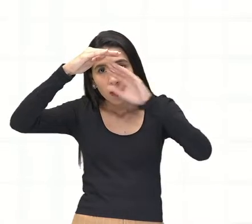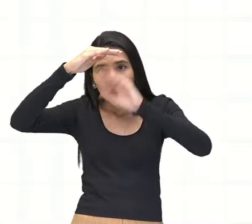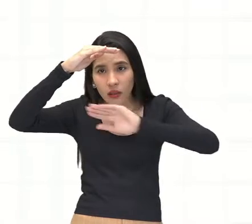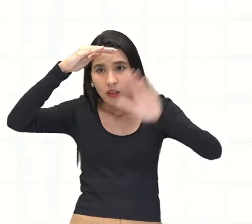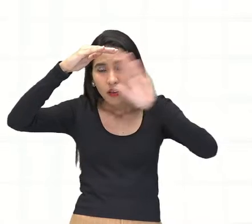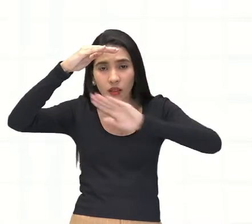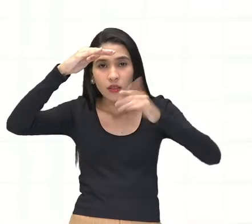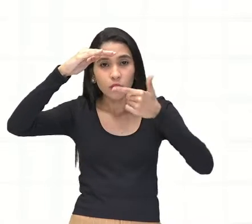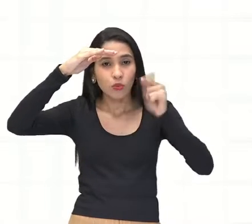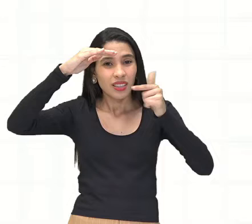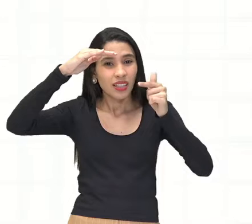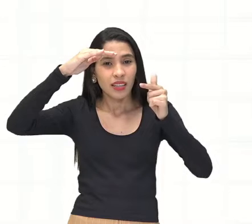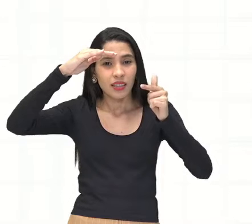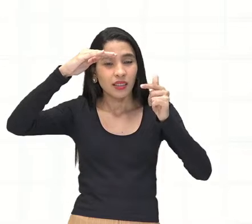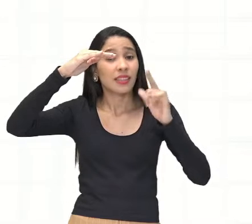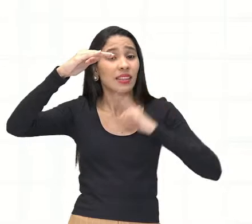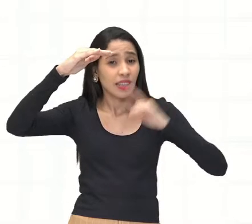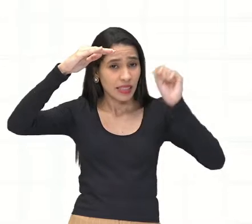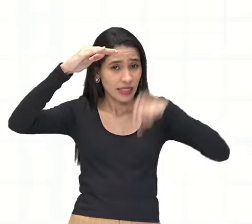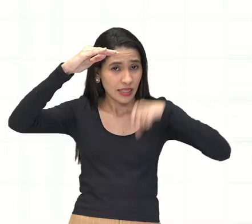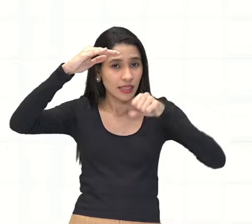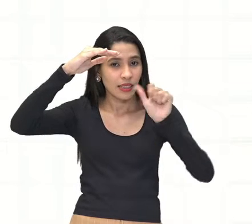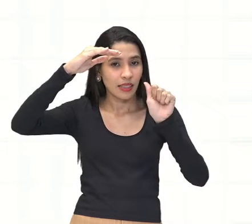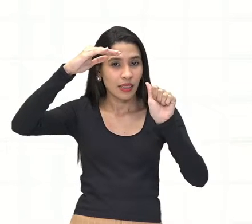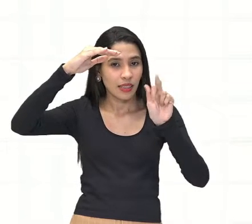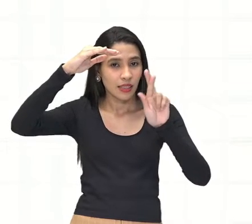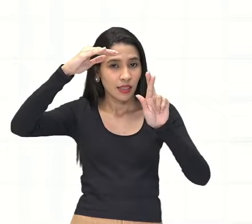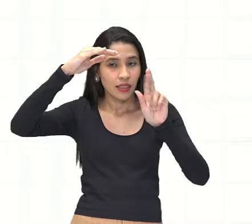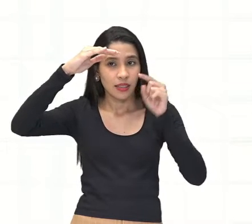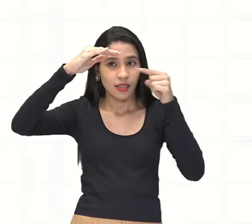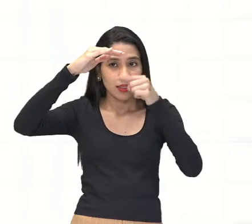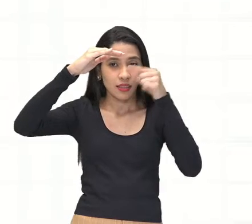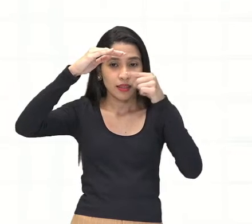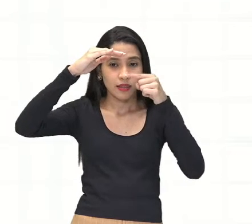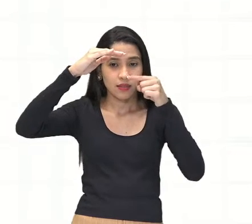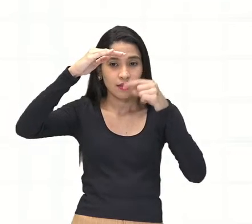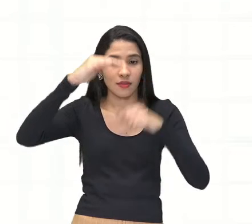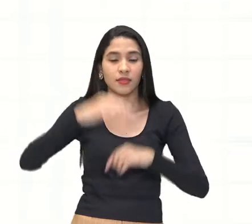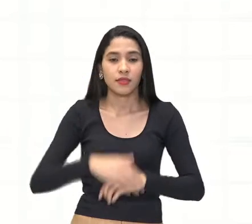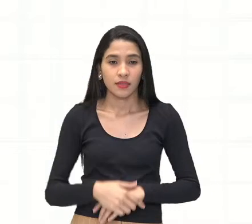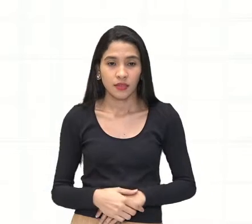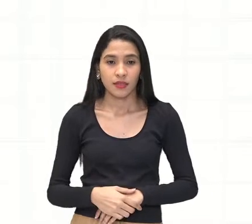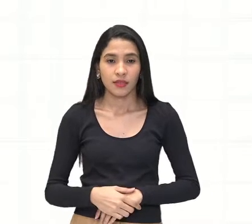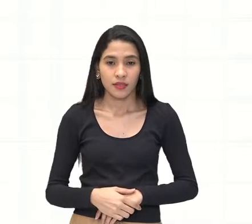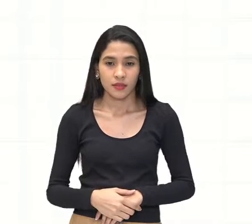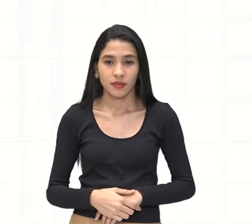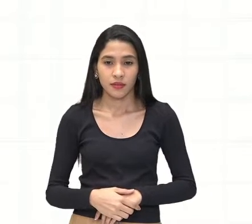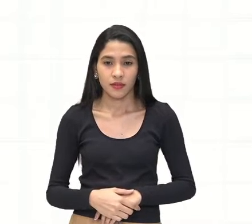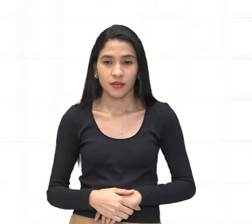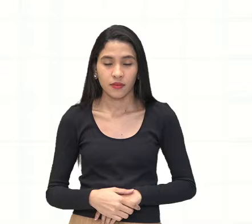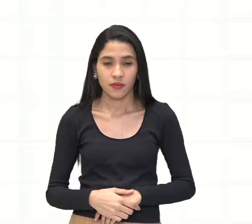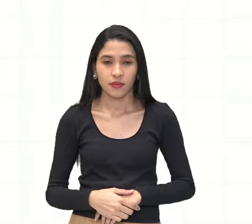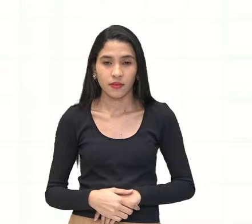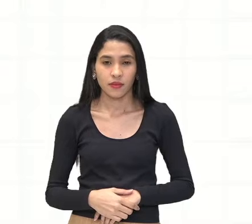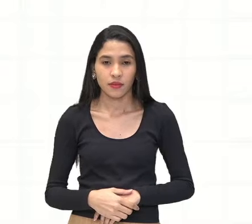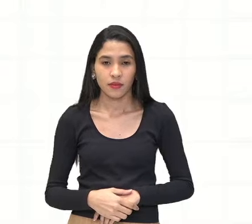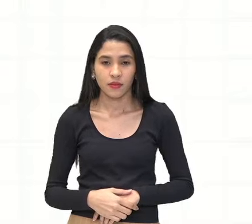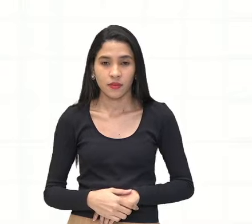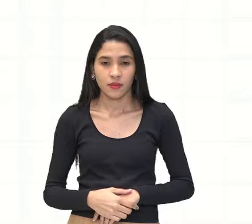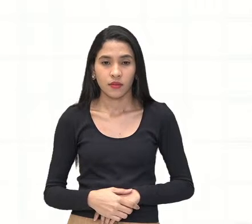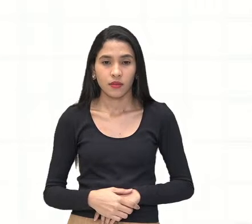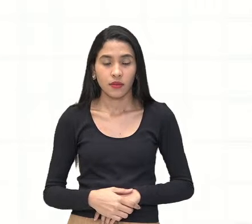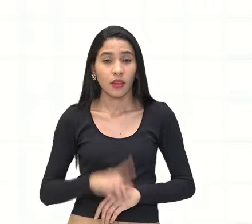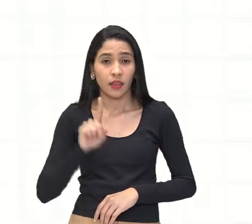parte aí. Tem sim, gente. Aqui nós temos ar, certo? E a gente consegue,